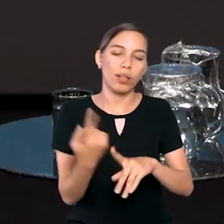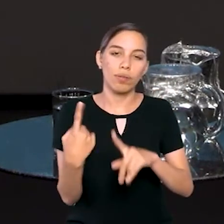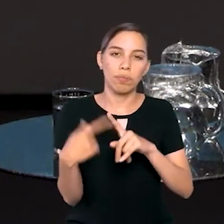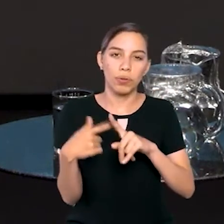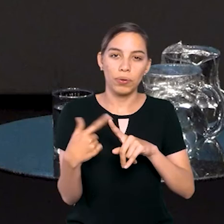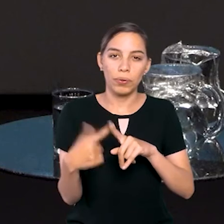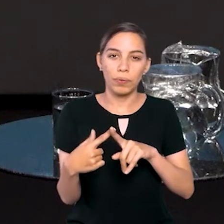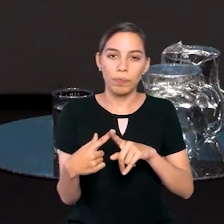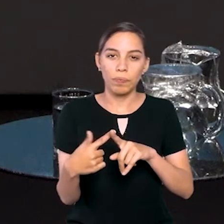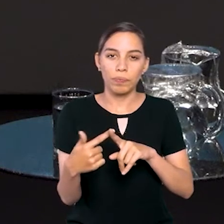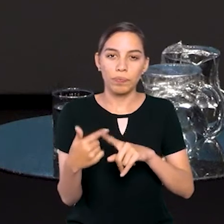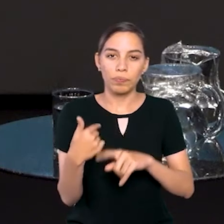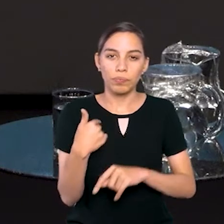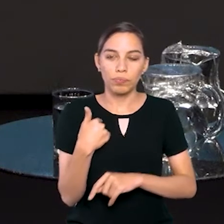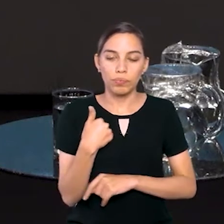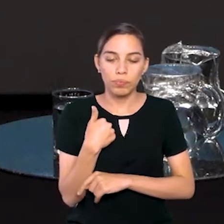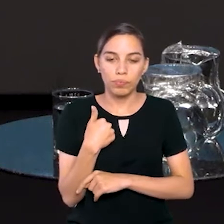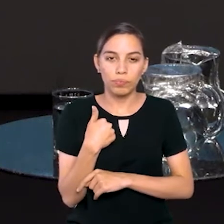mais